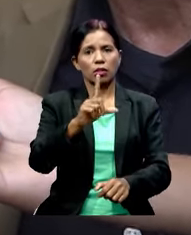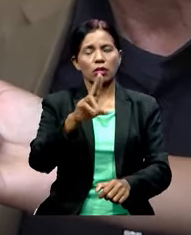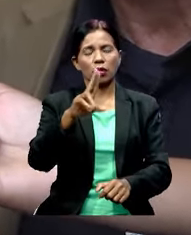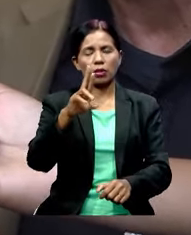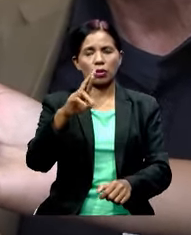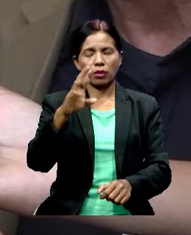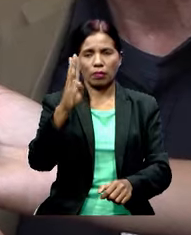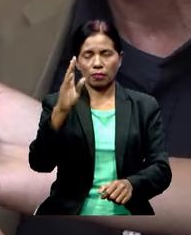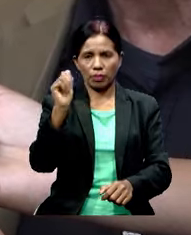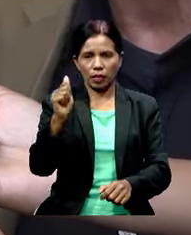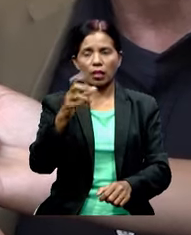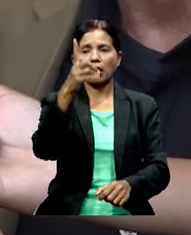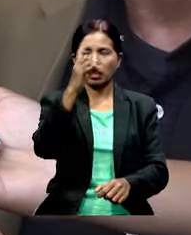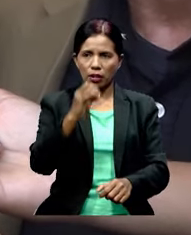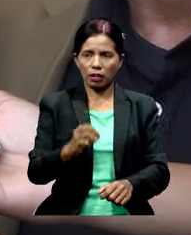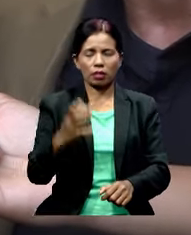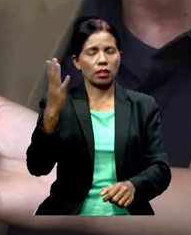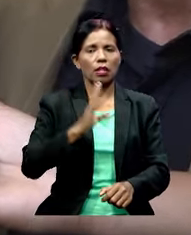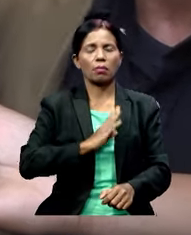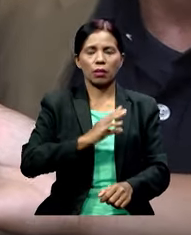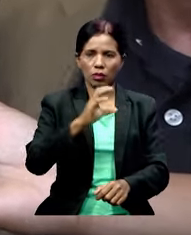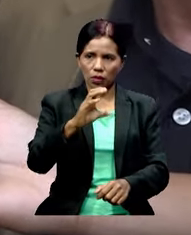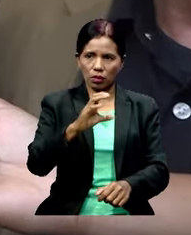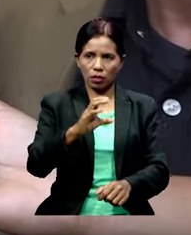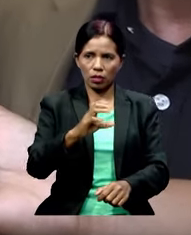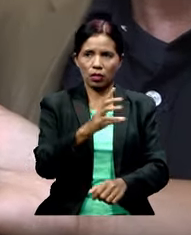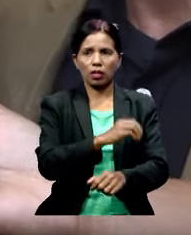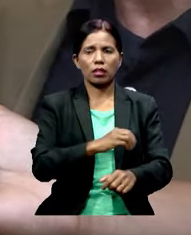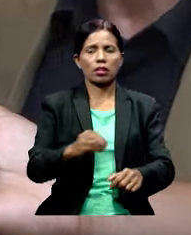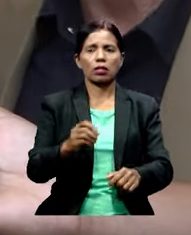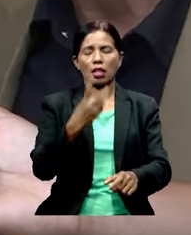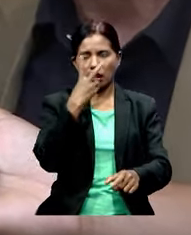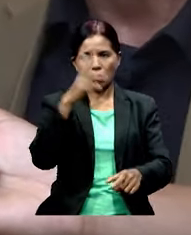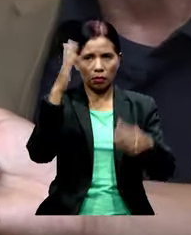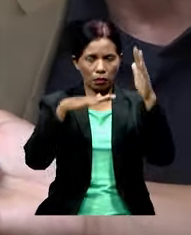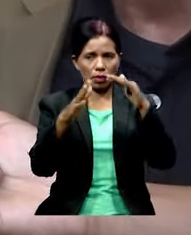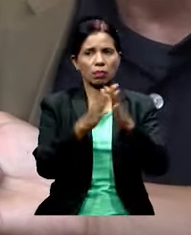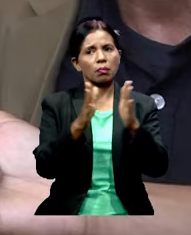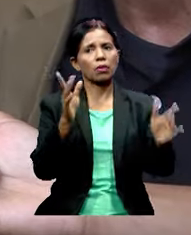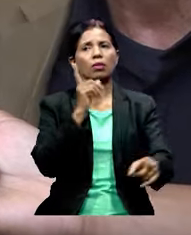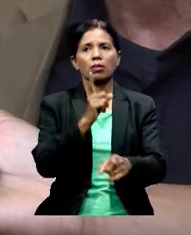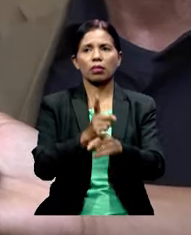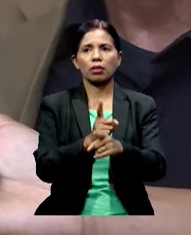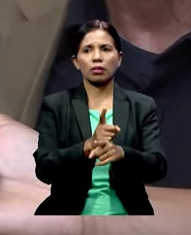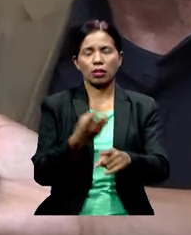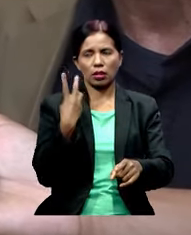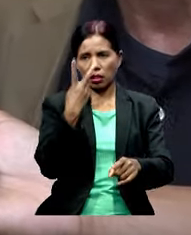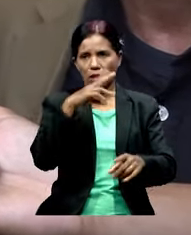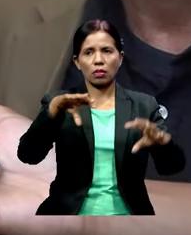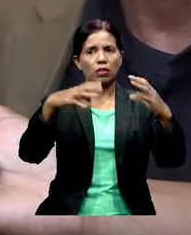Dili, Carabao, ir a Bocau, esporádico tepteves e assunto né, hoje o Conselho Ministro